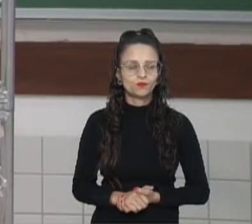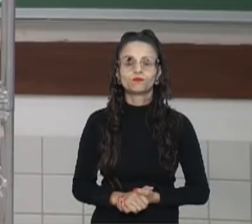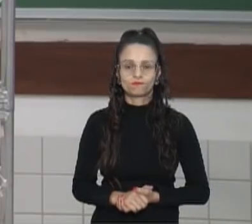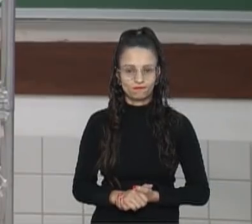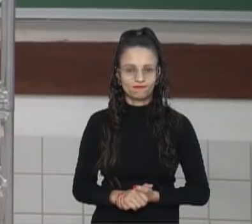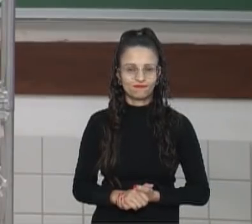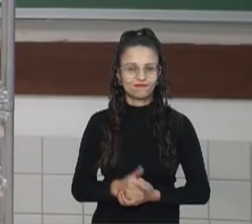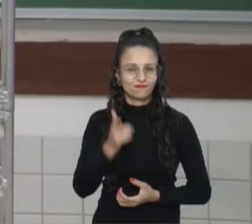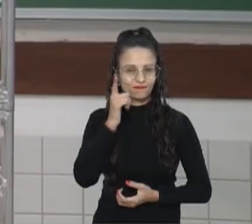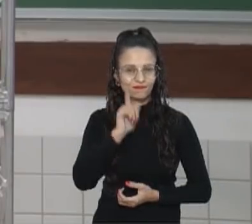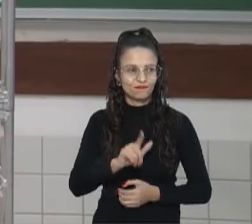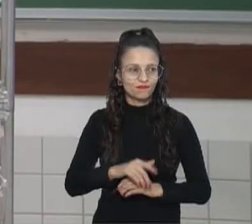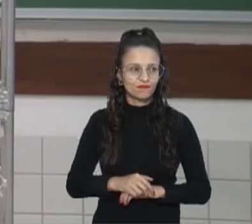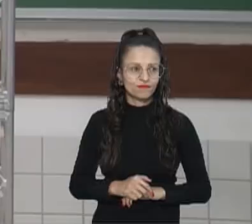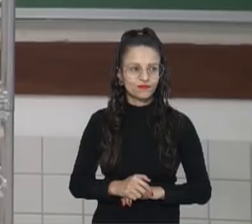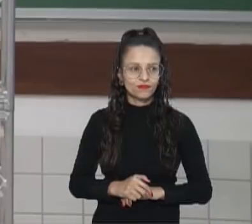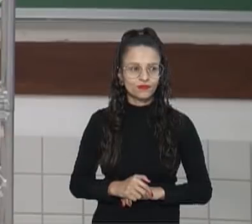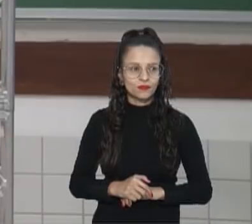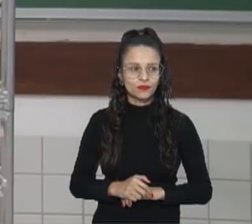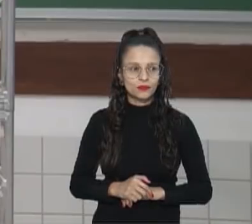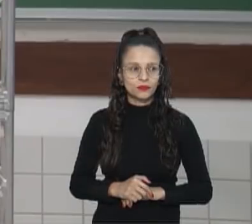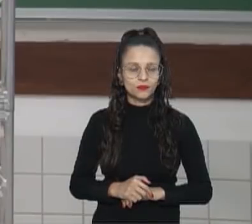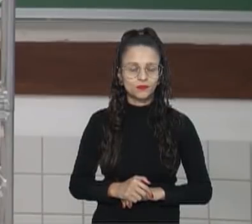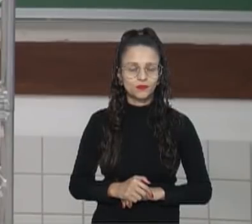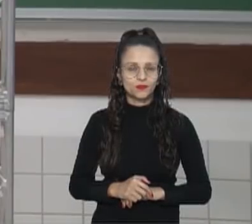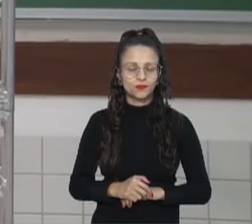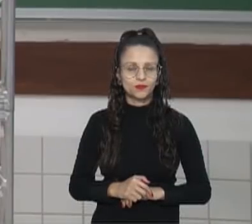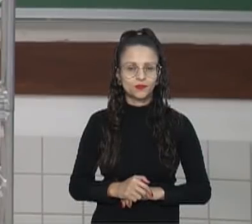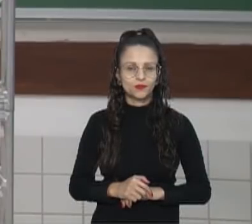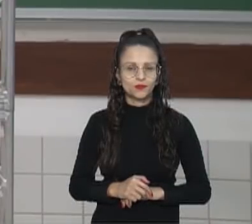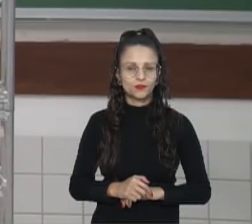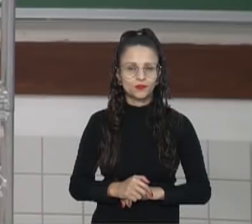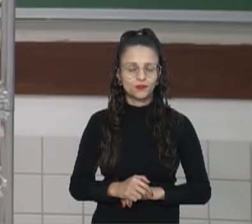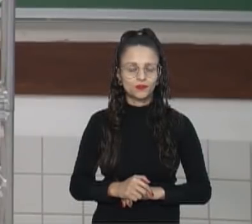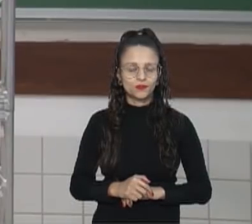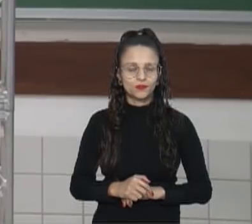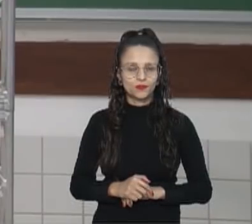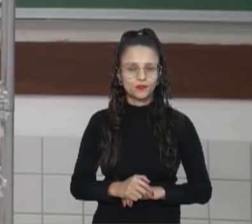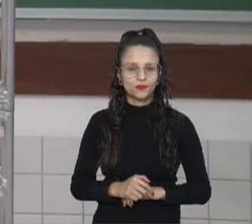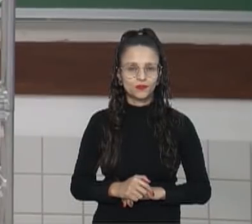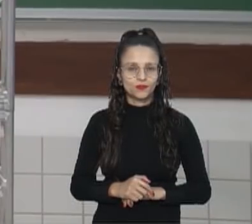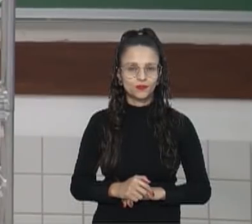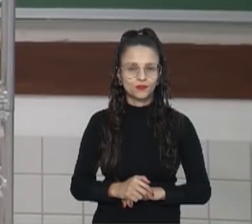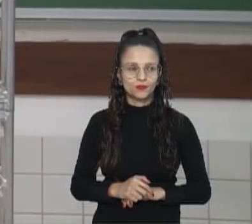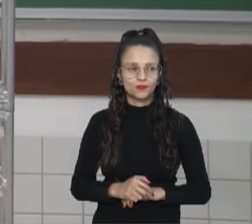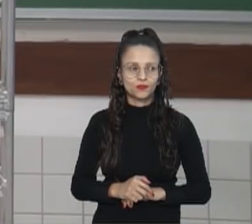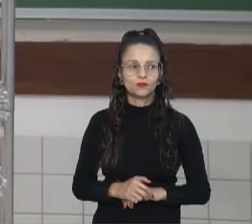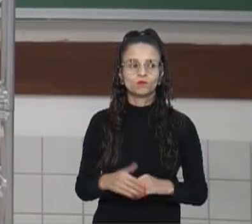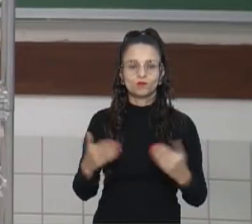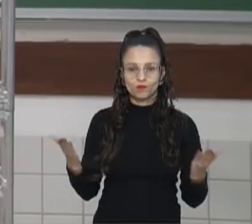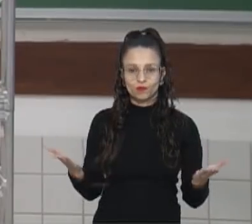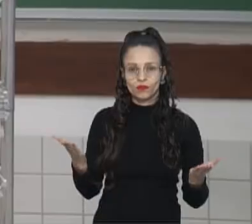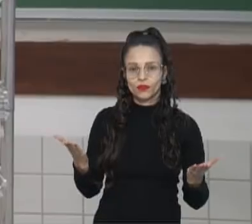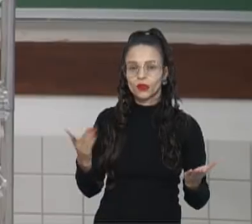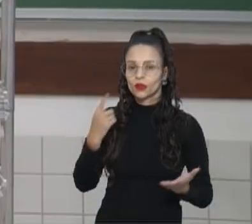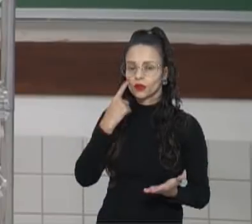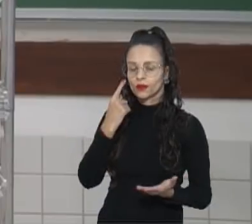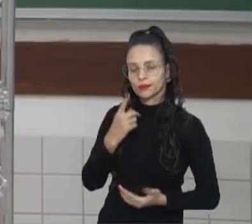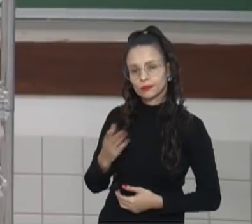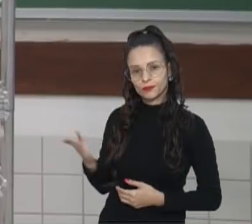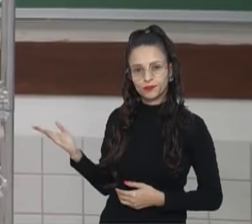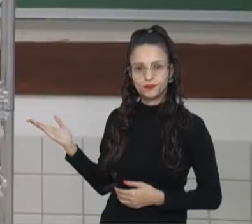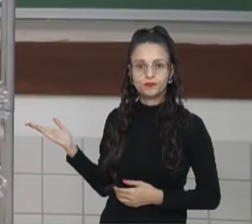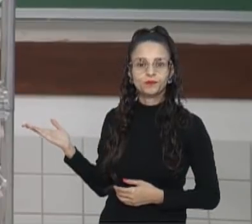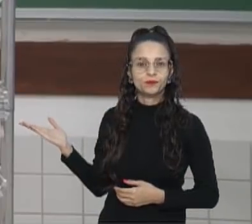Aê! Como eu já sabia o resultado que teria que dar, eu fiz isso, tá? Olá, meus queridos. Resultado com a fita